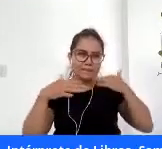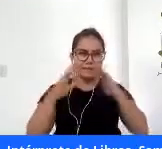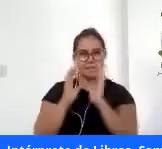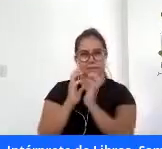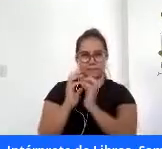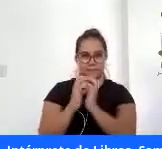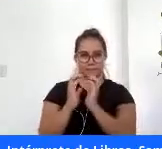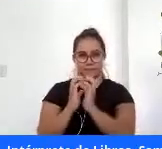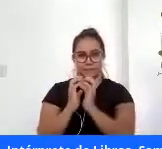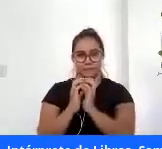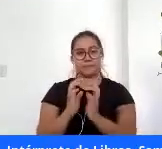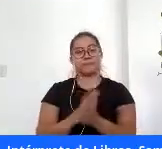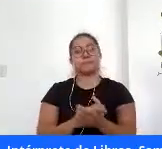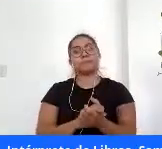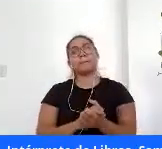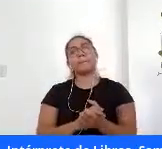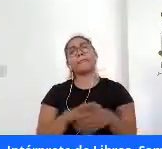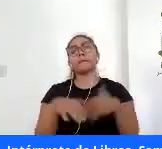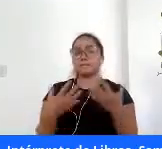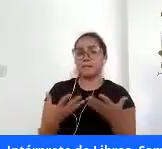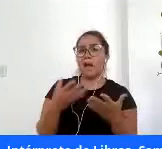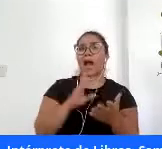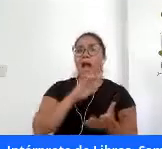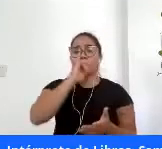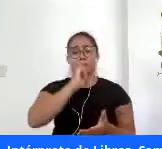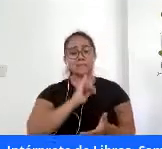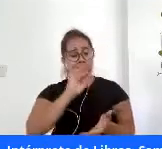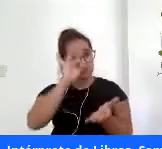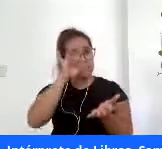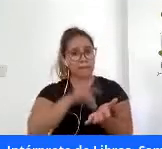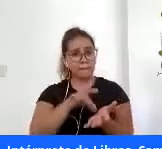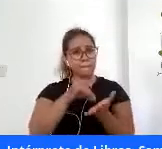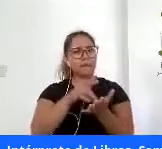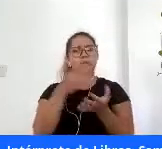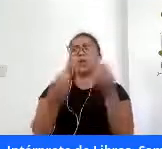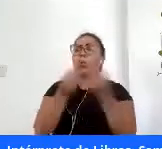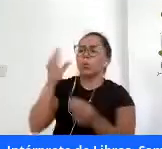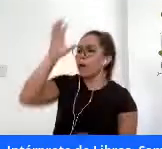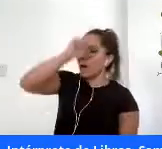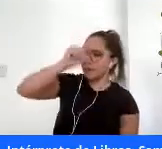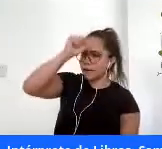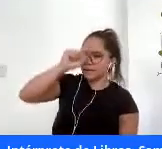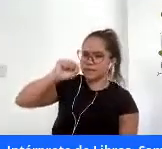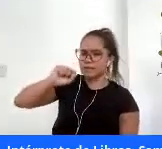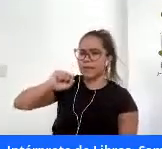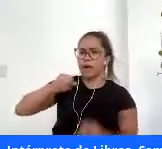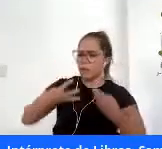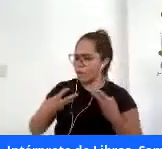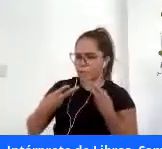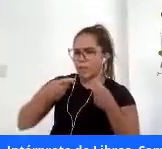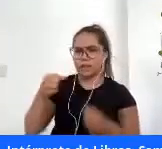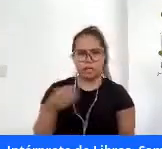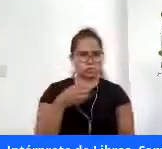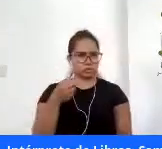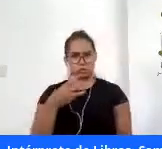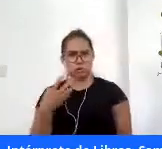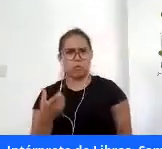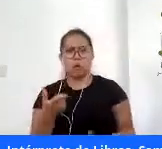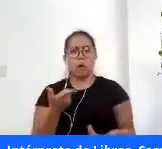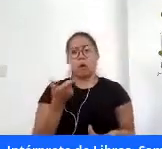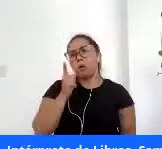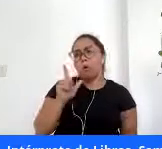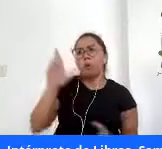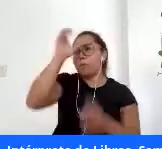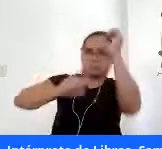cérebro. E justamente o fato de você aprender uma habilidade nova, você adquirir uma nova